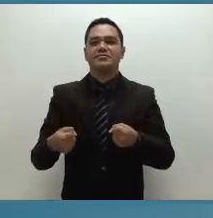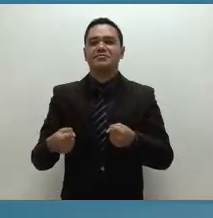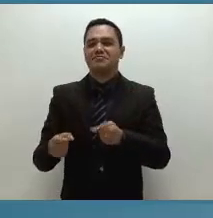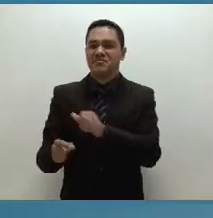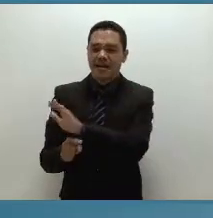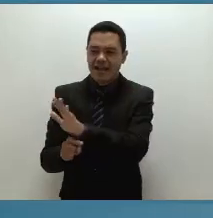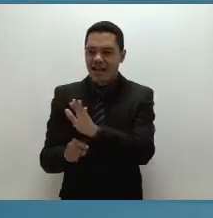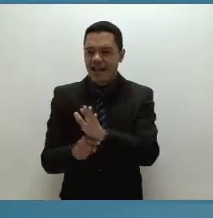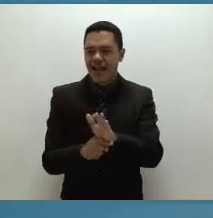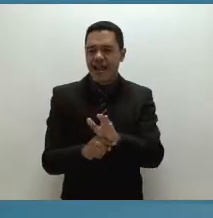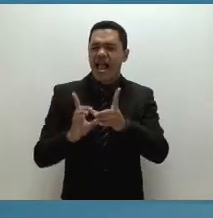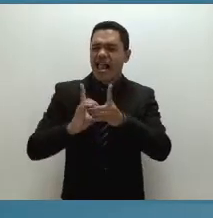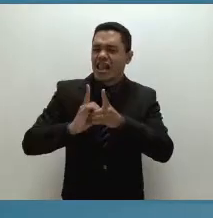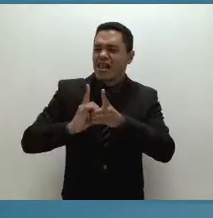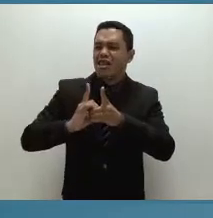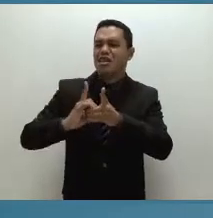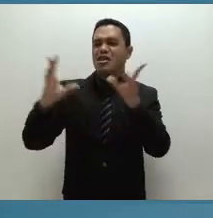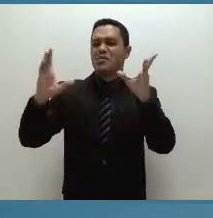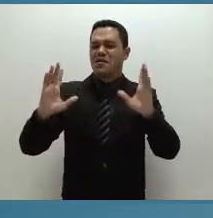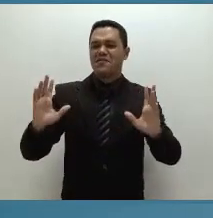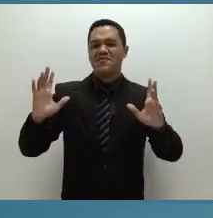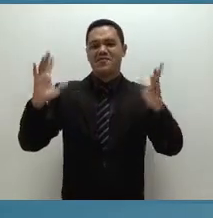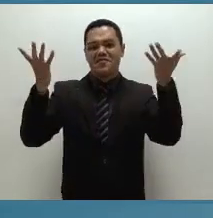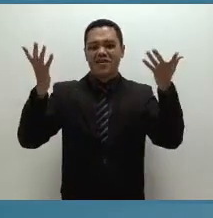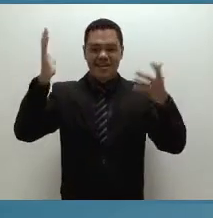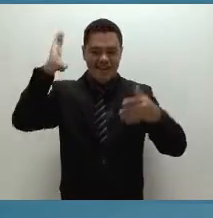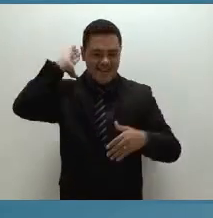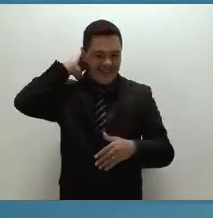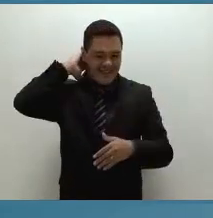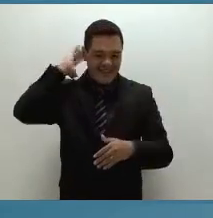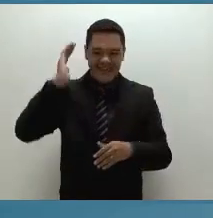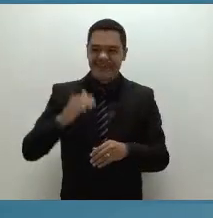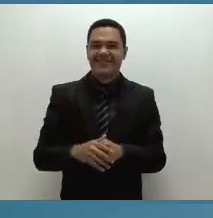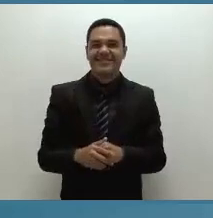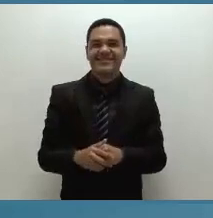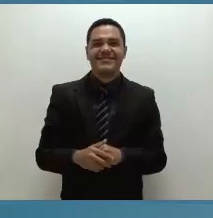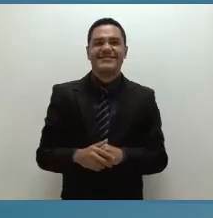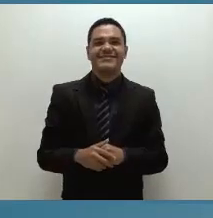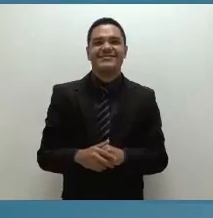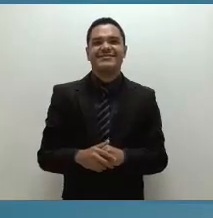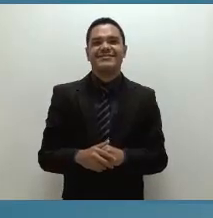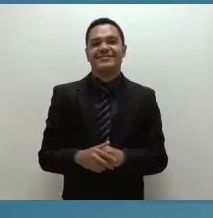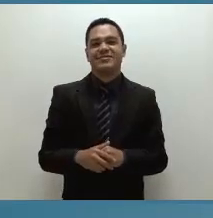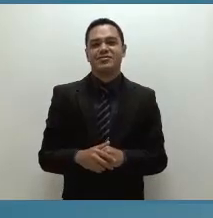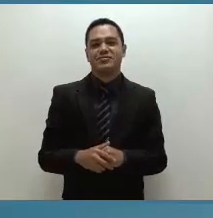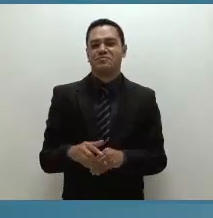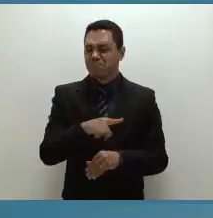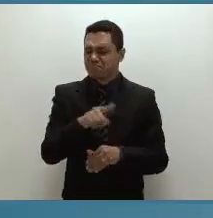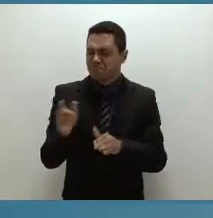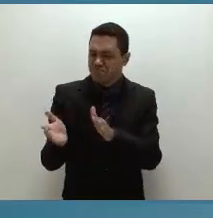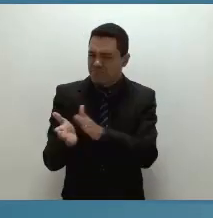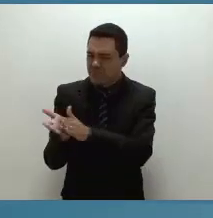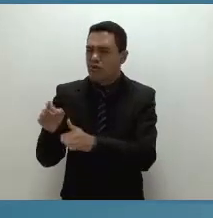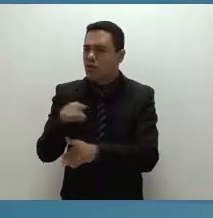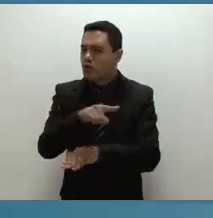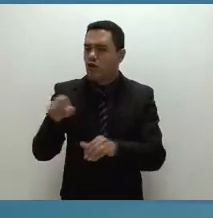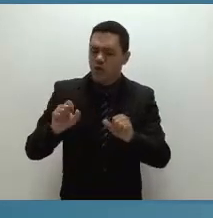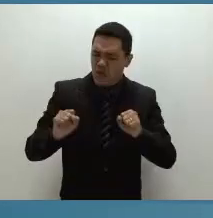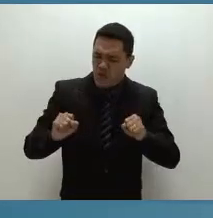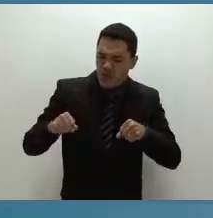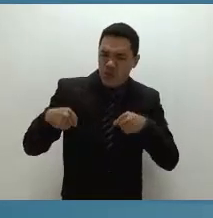da democracia paraense. Parabenizar o empenho de Vossas Excelências, a